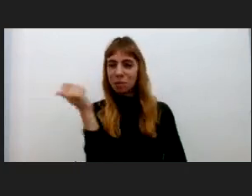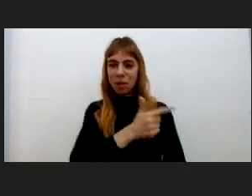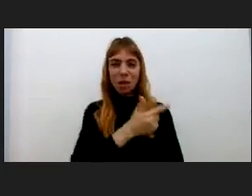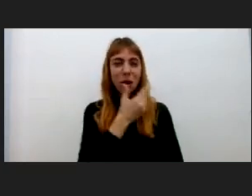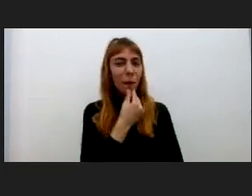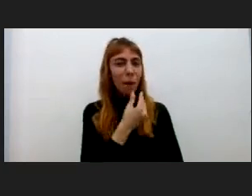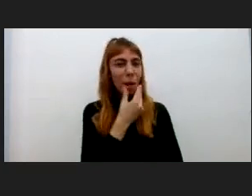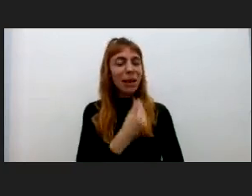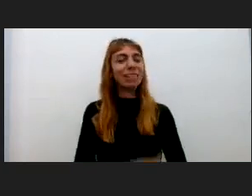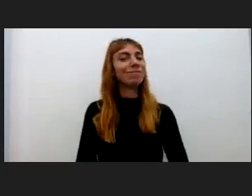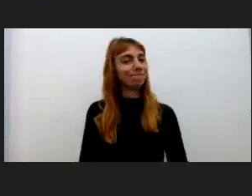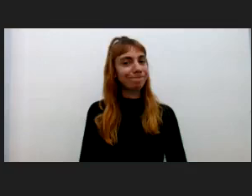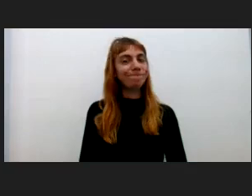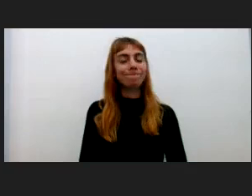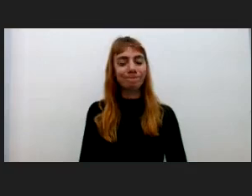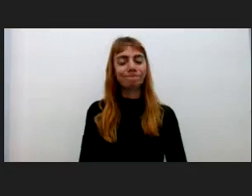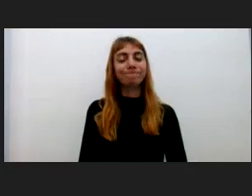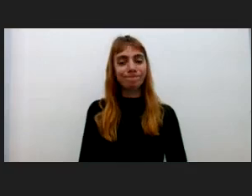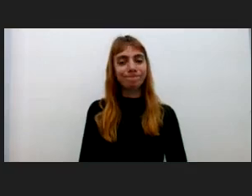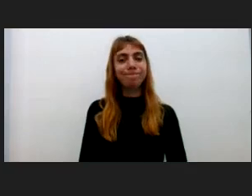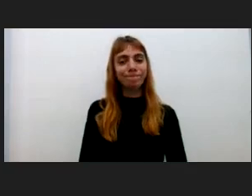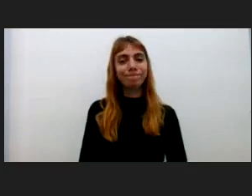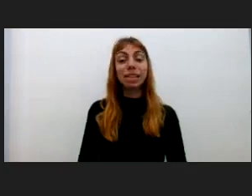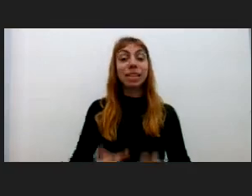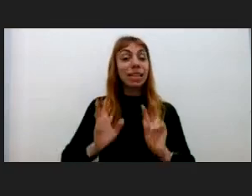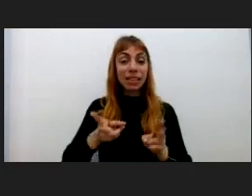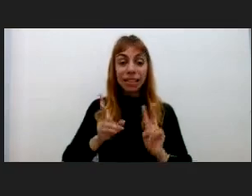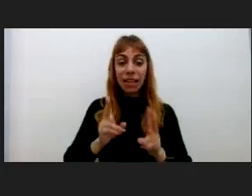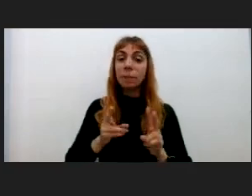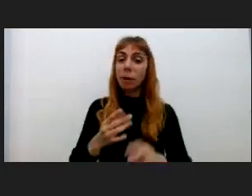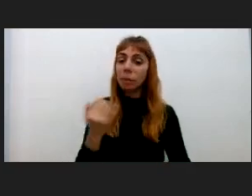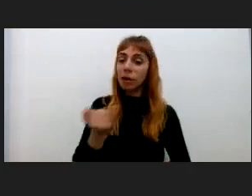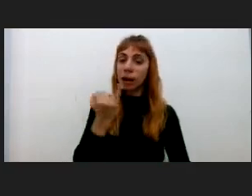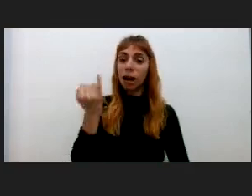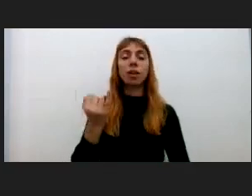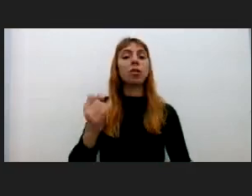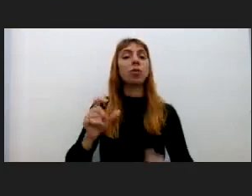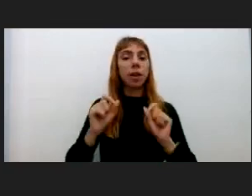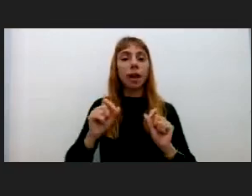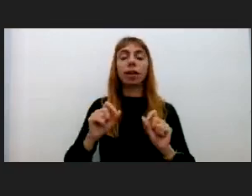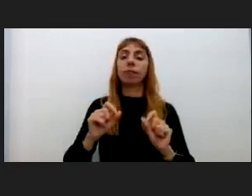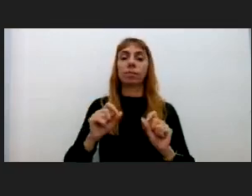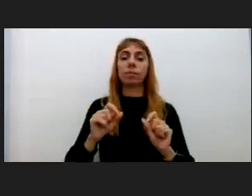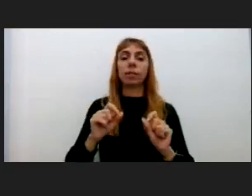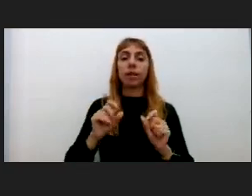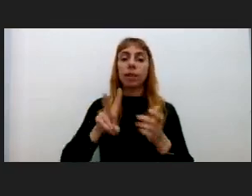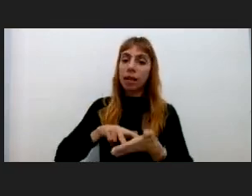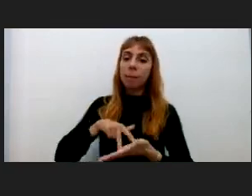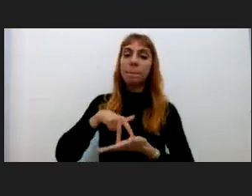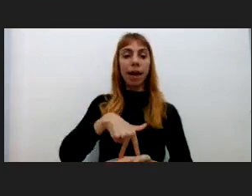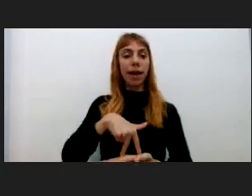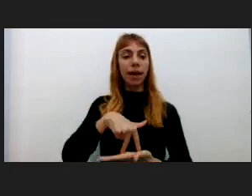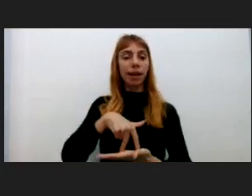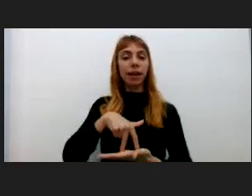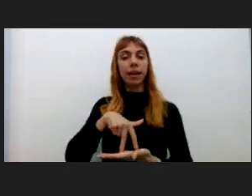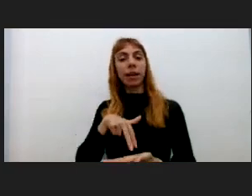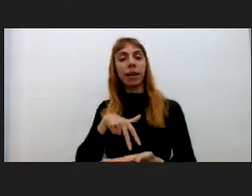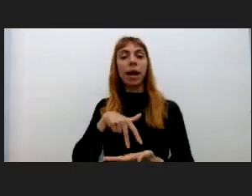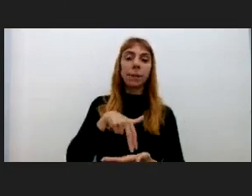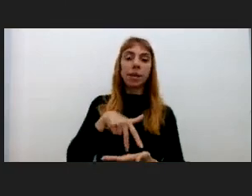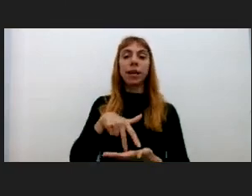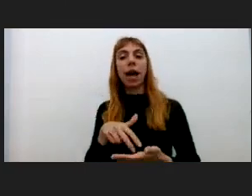né? Ficar de pé é importante, fazer caminhadas,